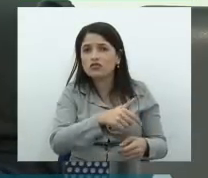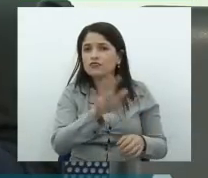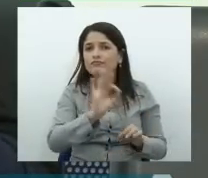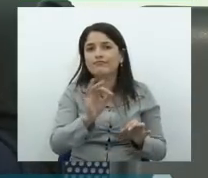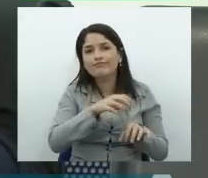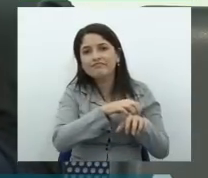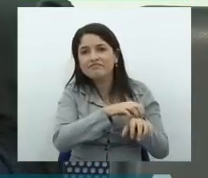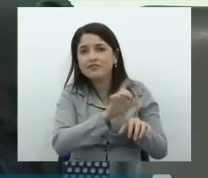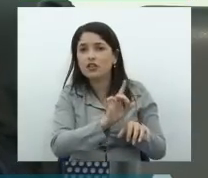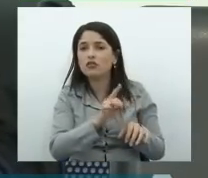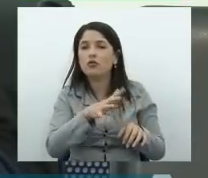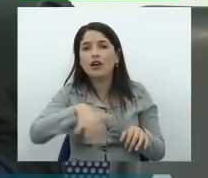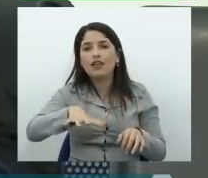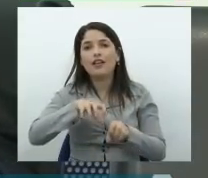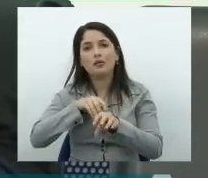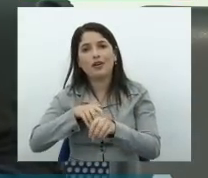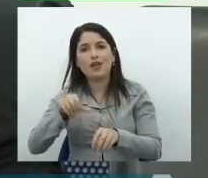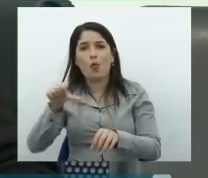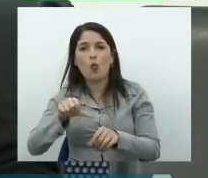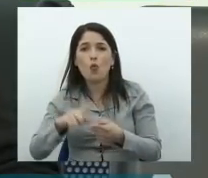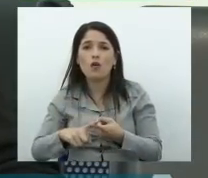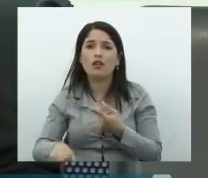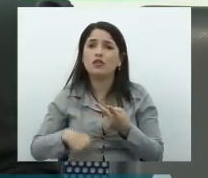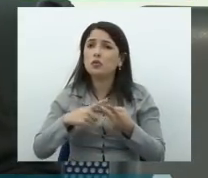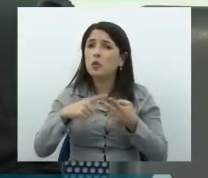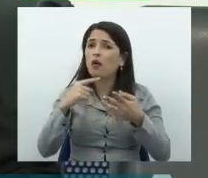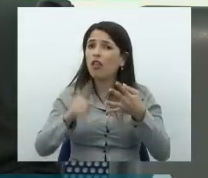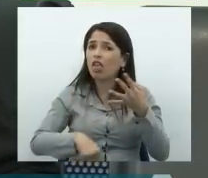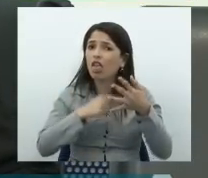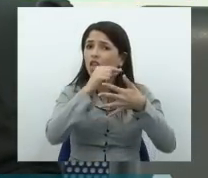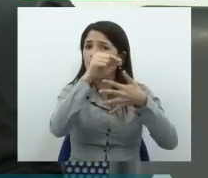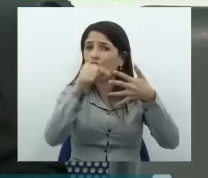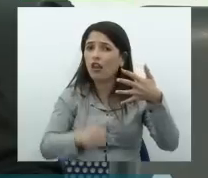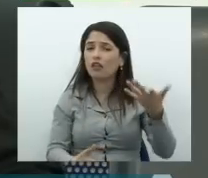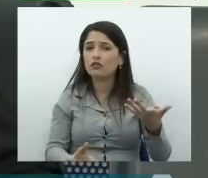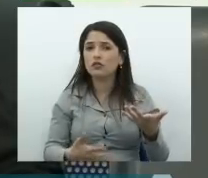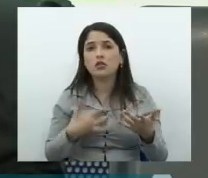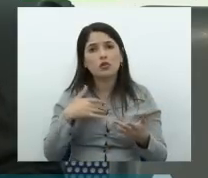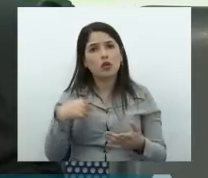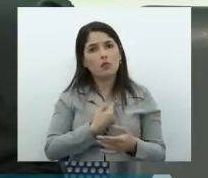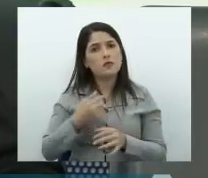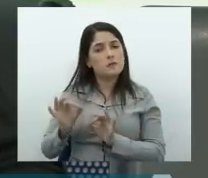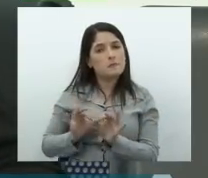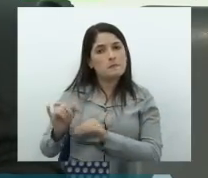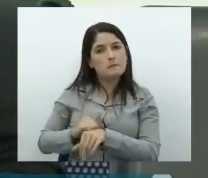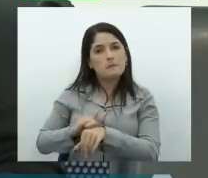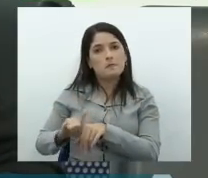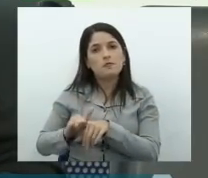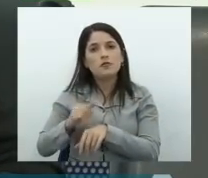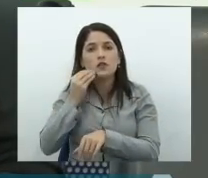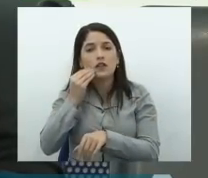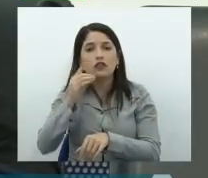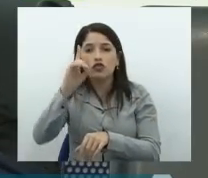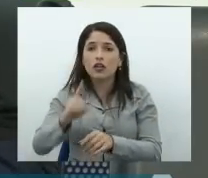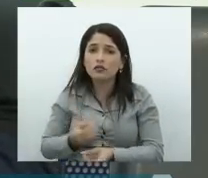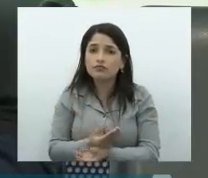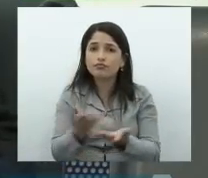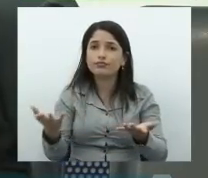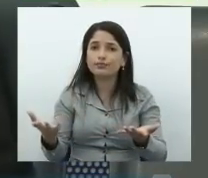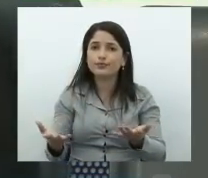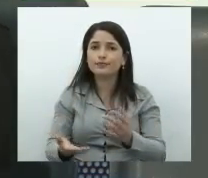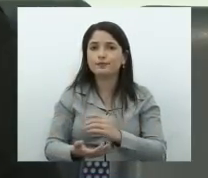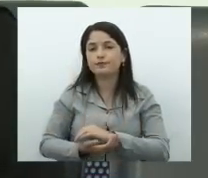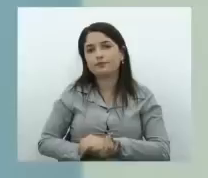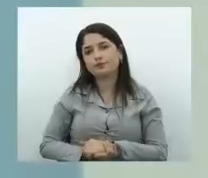que esses direitos sejam garantidos e não sejam mais negados, nem pisoteados, como estão sendo até agora. Muito